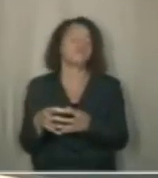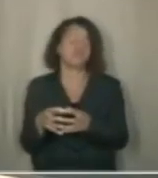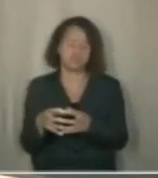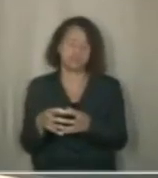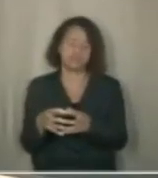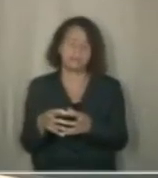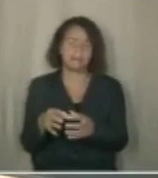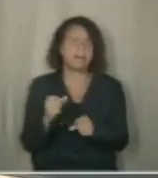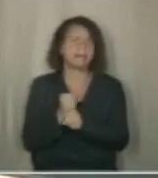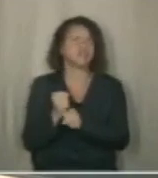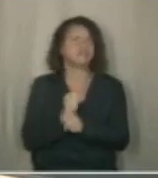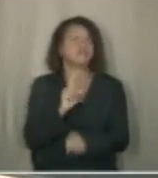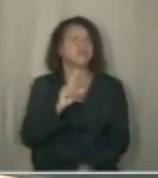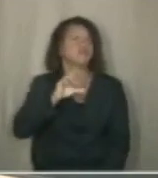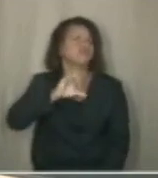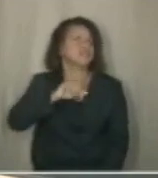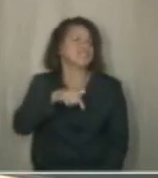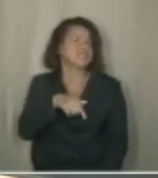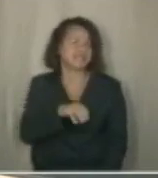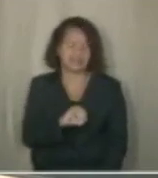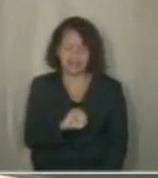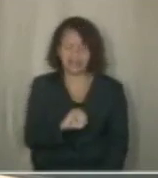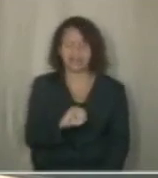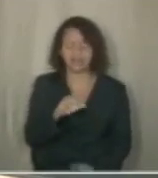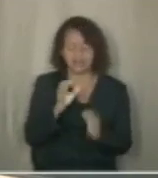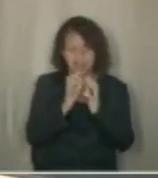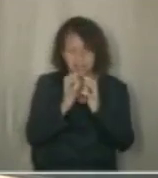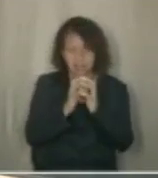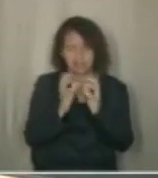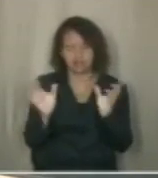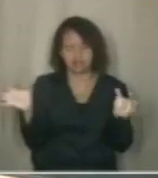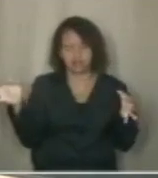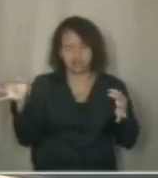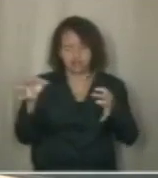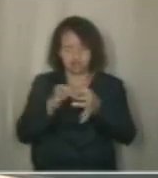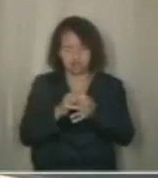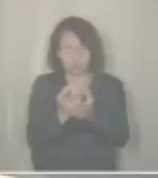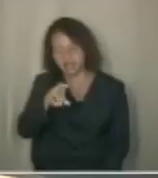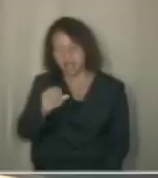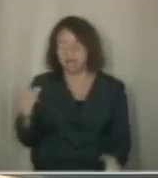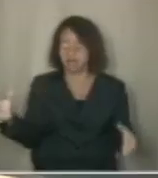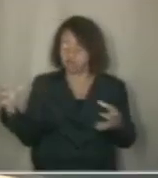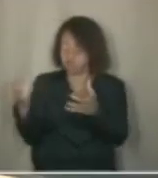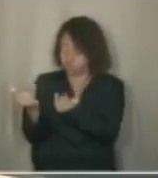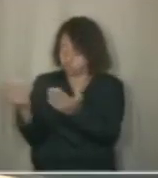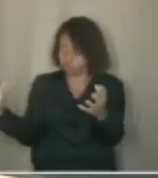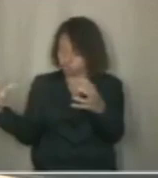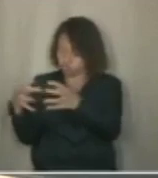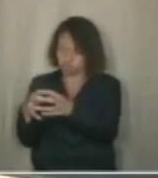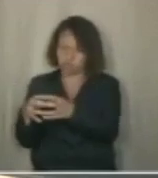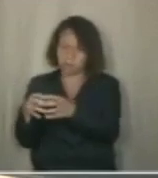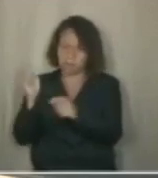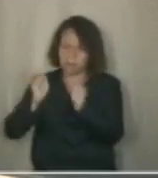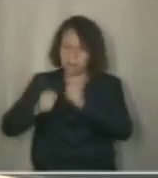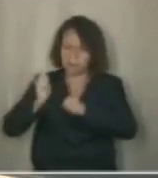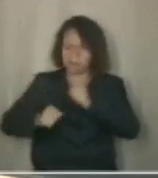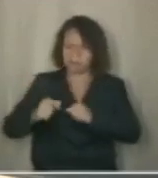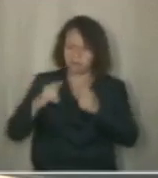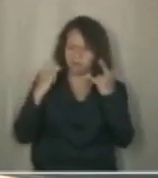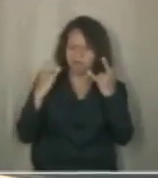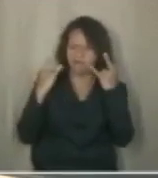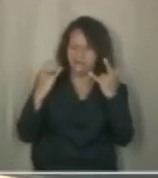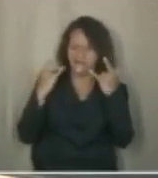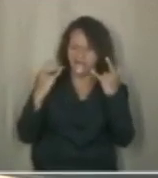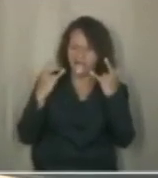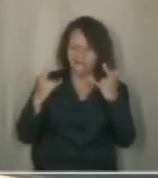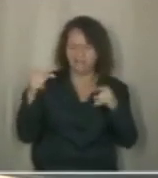estabelece na década de 70 em Recife a partir da junção de alguns jovens para tocar o melhor rock nacional